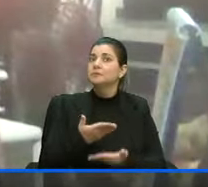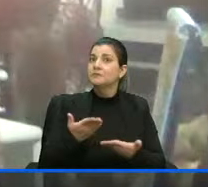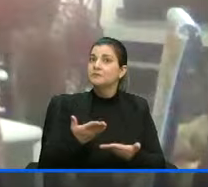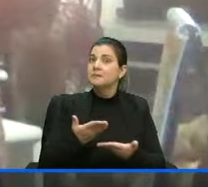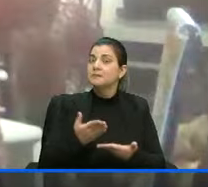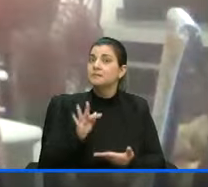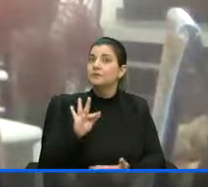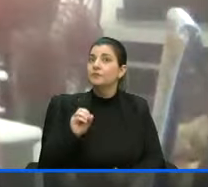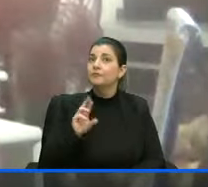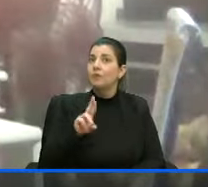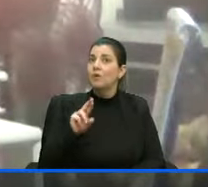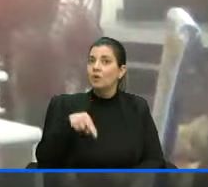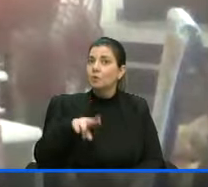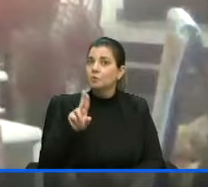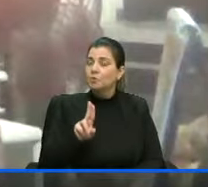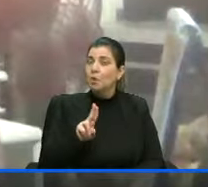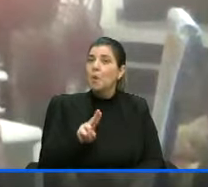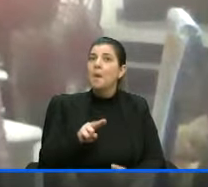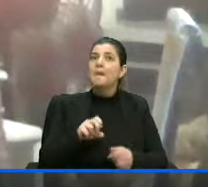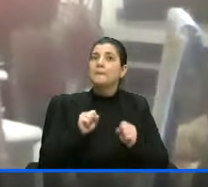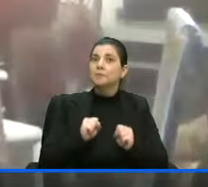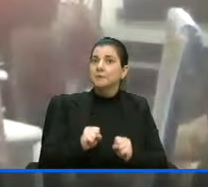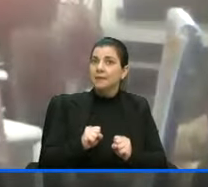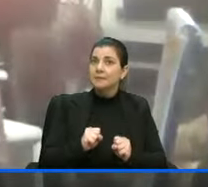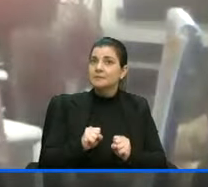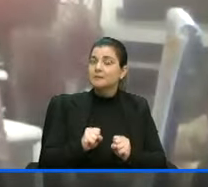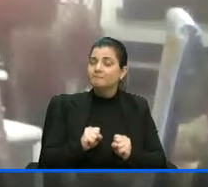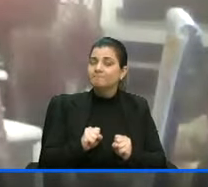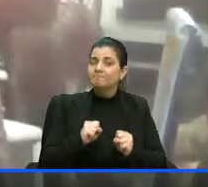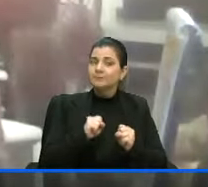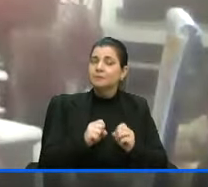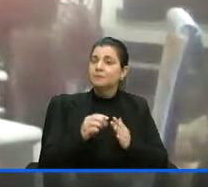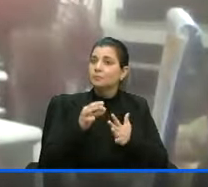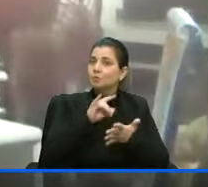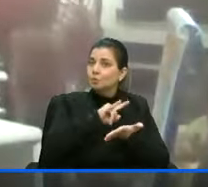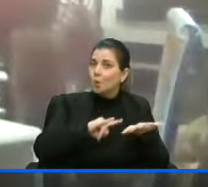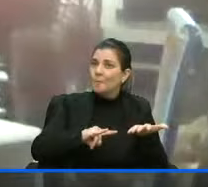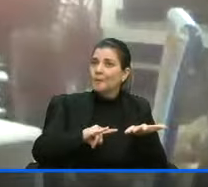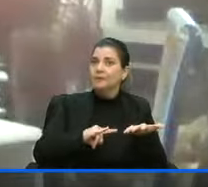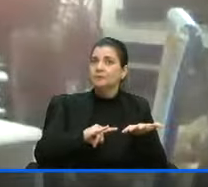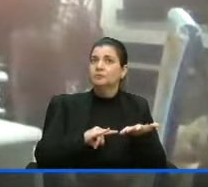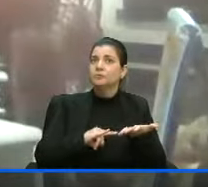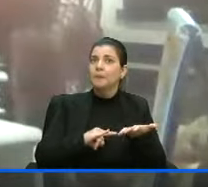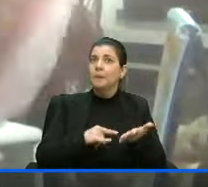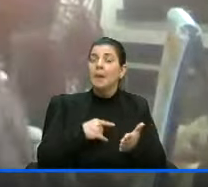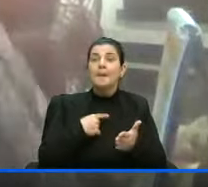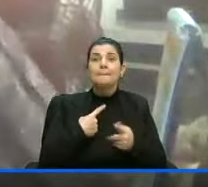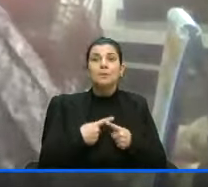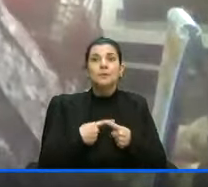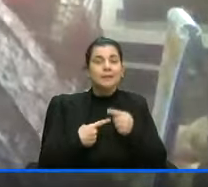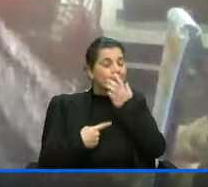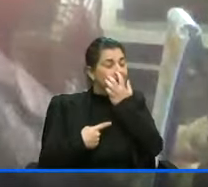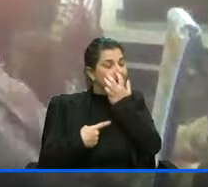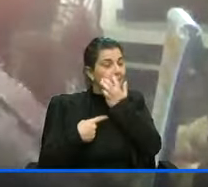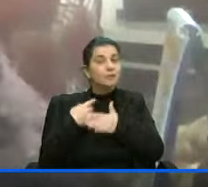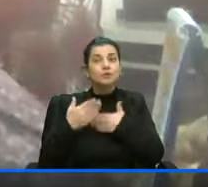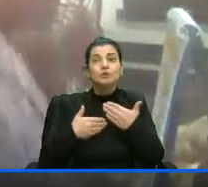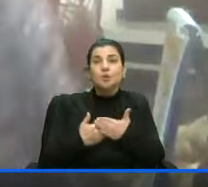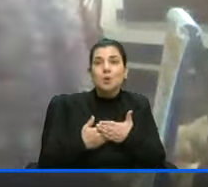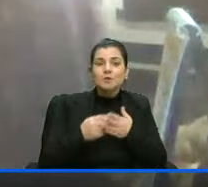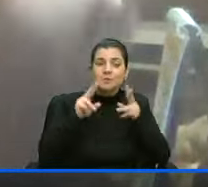pudessem consolidar isso nos pontos, num documento. Porque eu acho que nós todos aqui anseiam por a gente